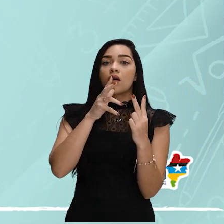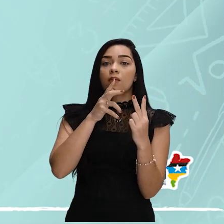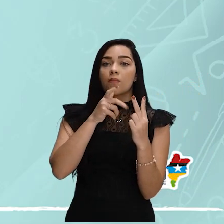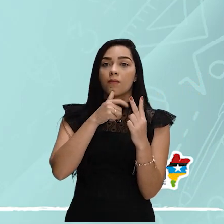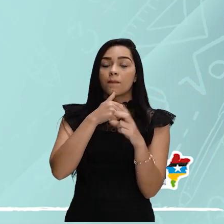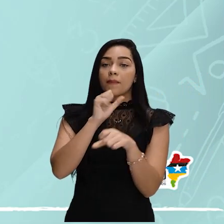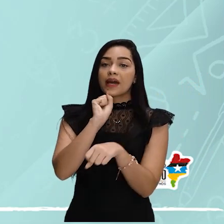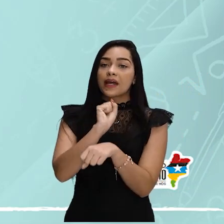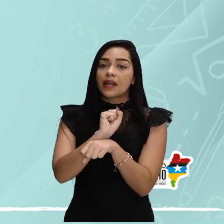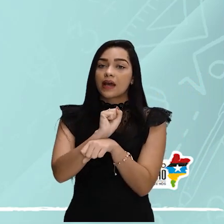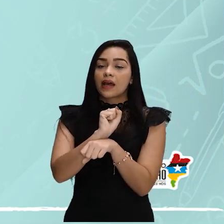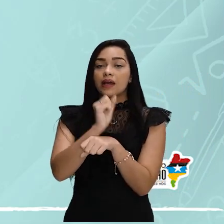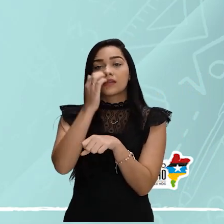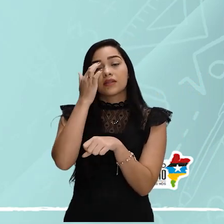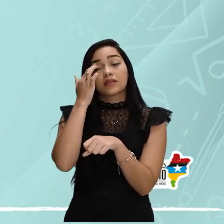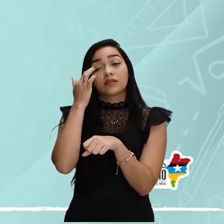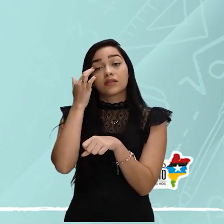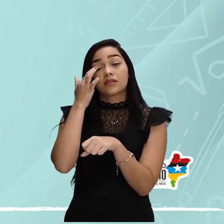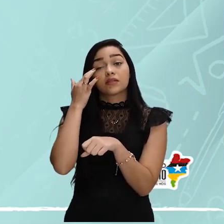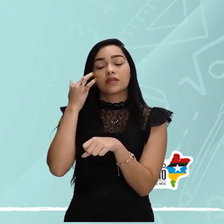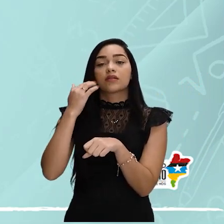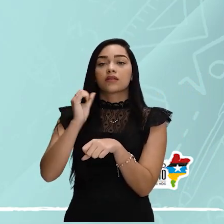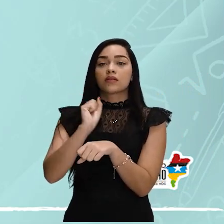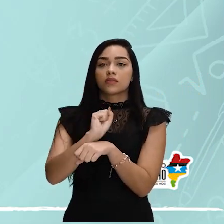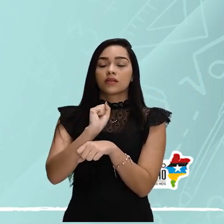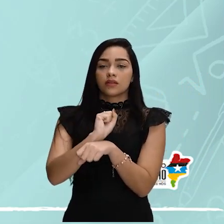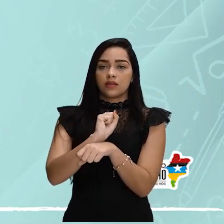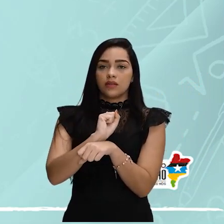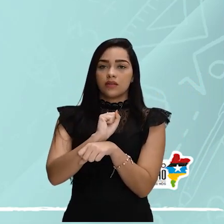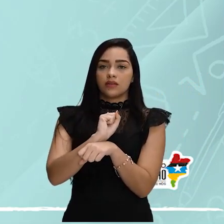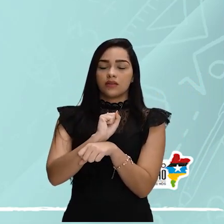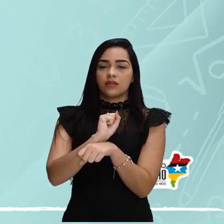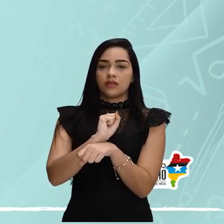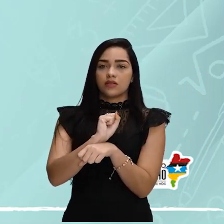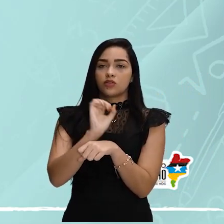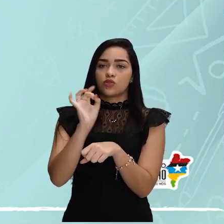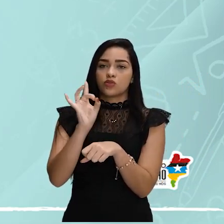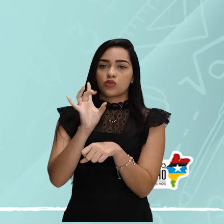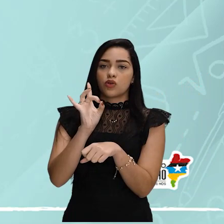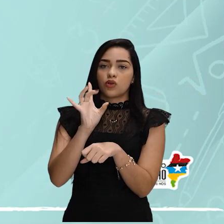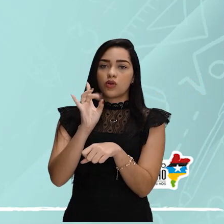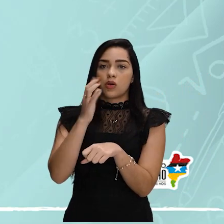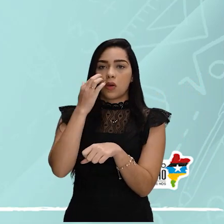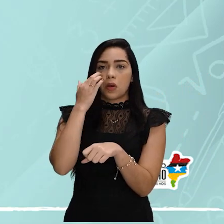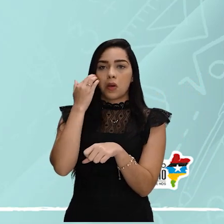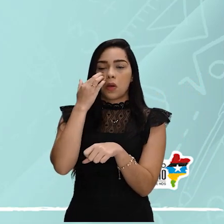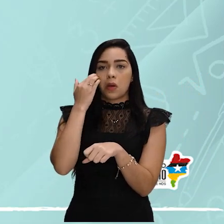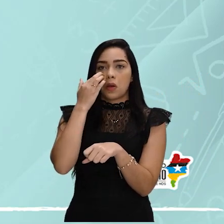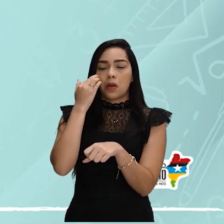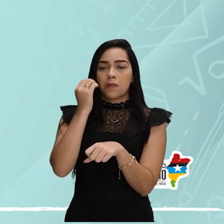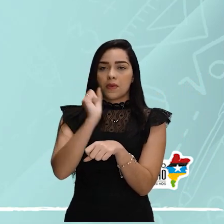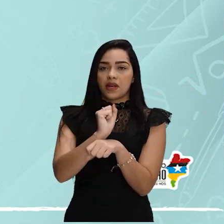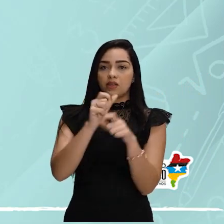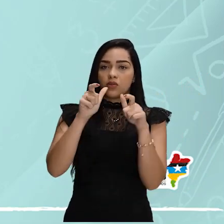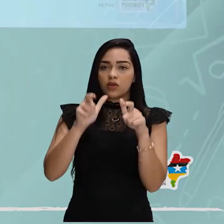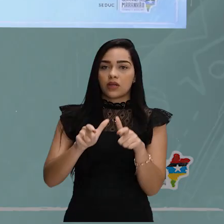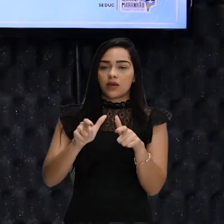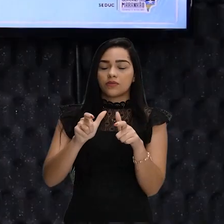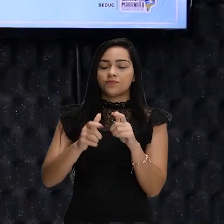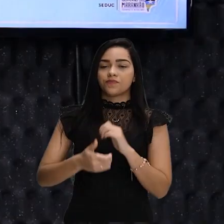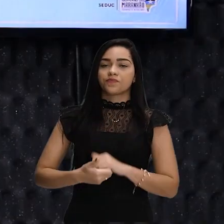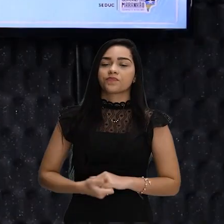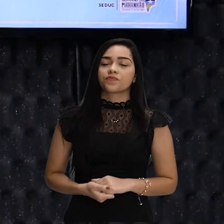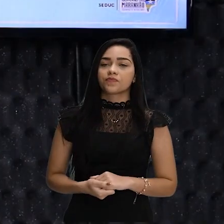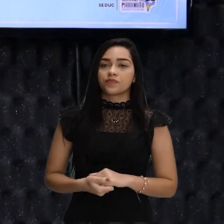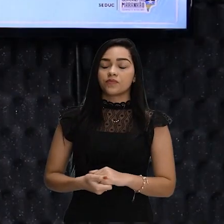lentas, né, que estão ali apenas depositadas em um local, acumuladas. E ambiente